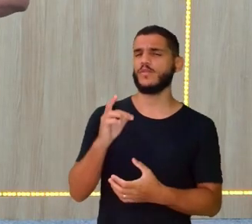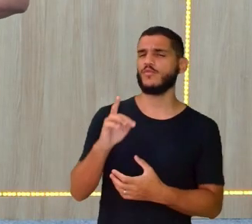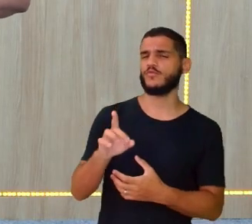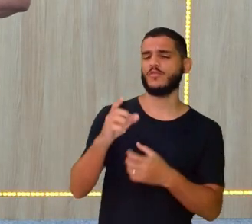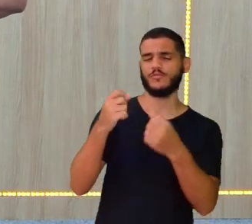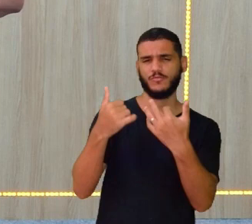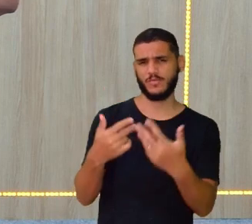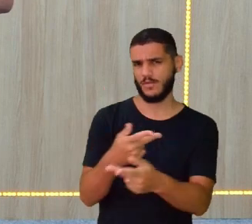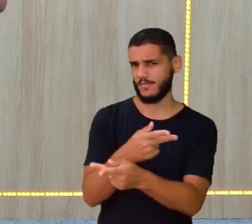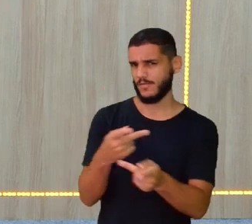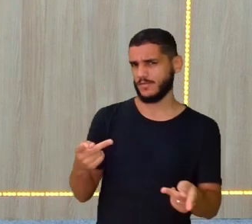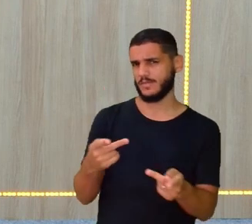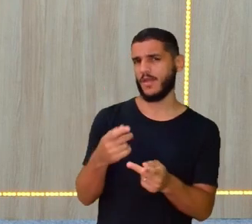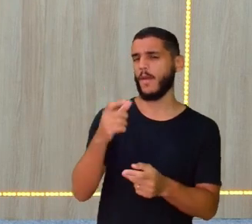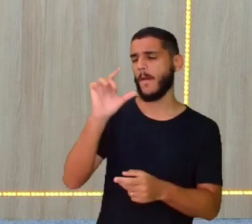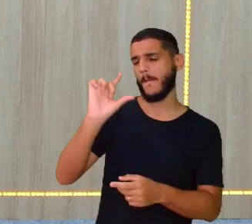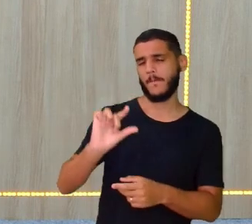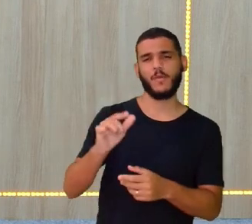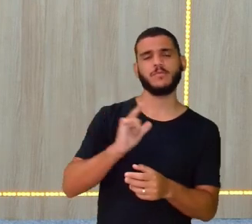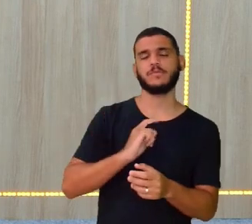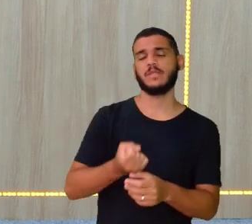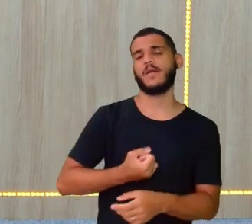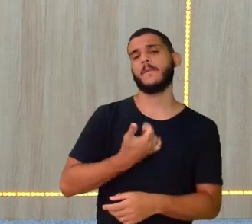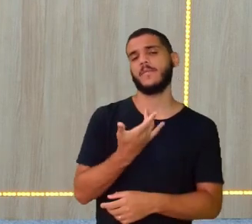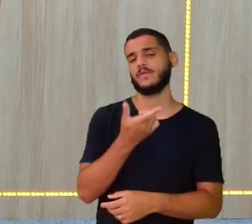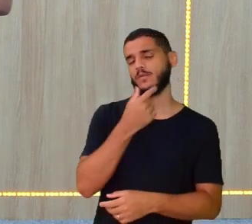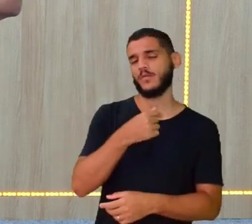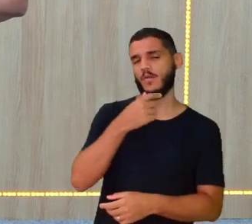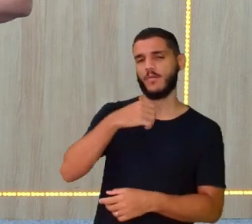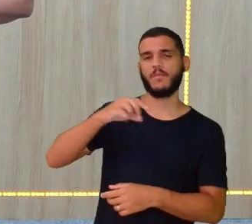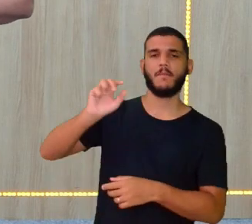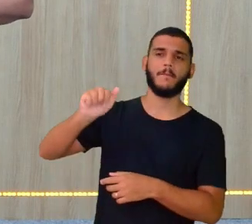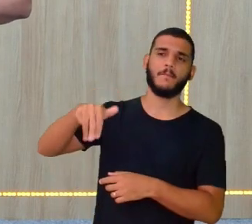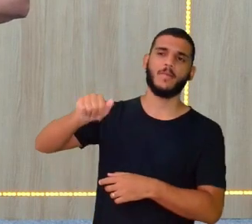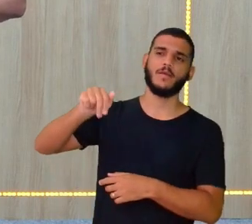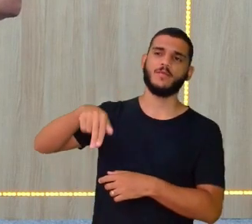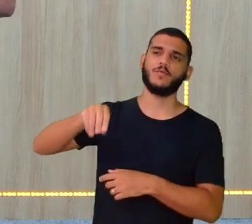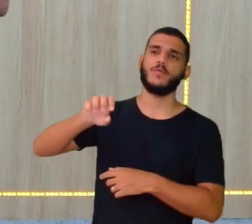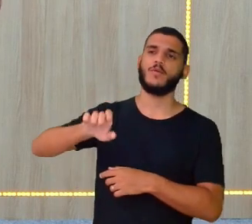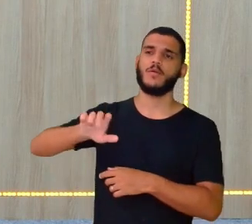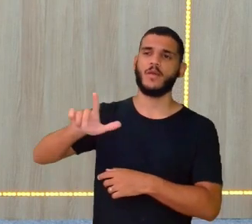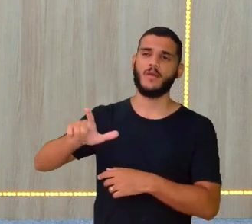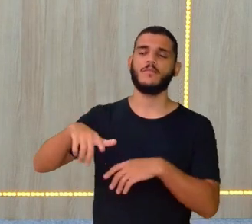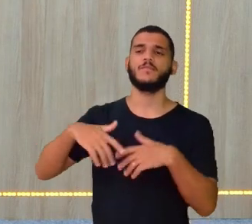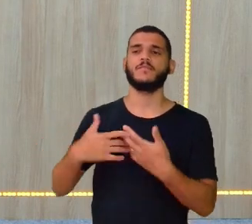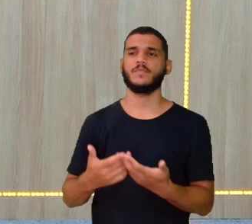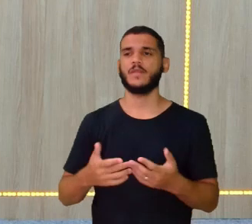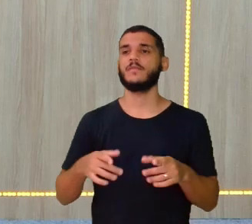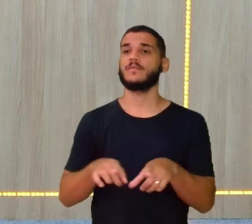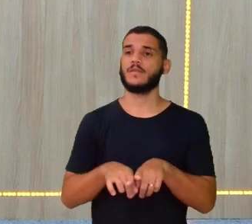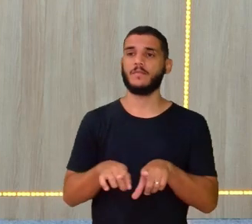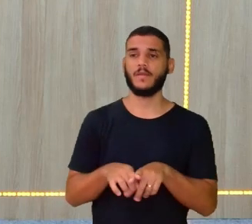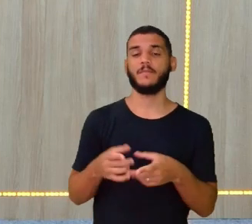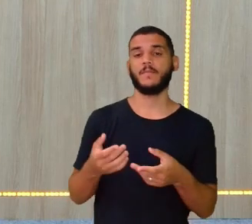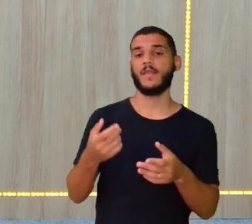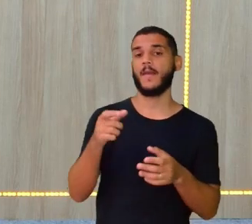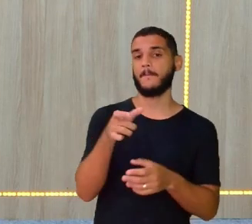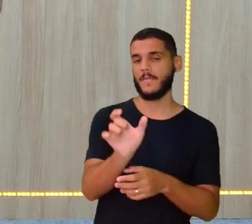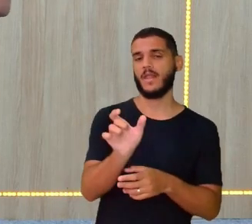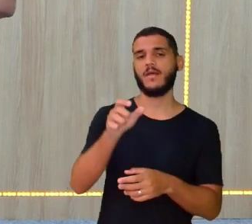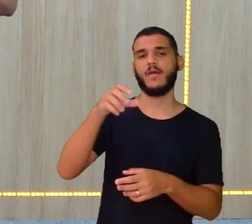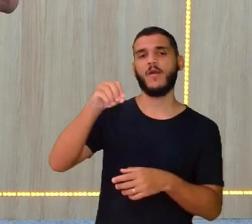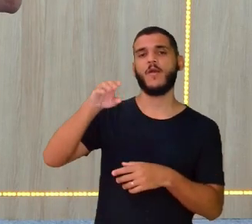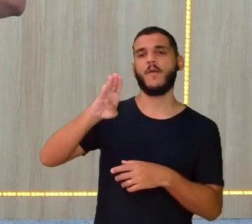eu trouxe para vocês, não é? Dessa poesia de Manuel de Barros. Então, a palavra aí, oblíqua, não